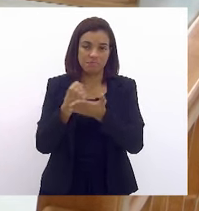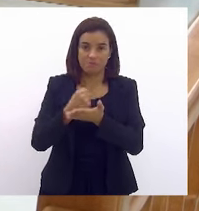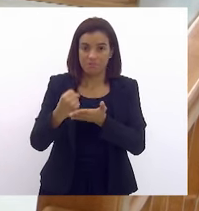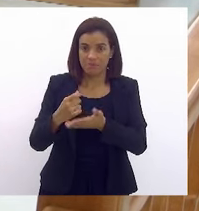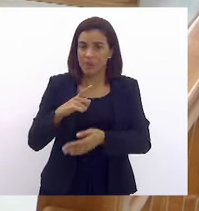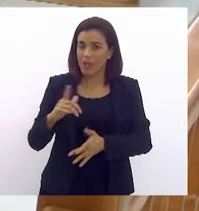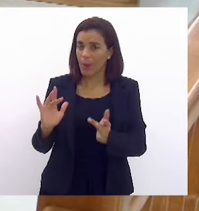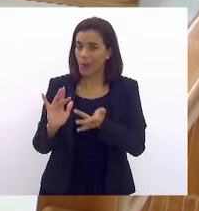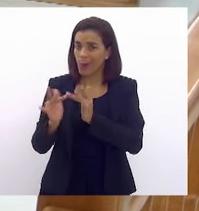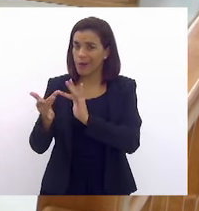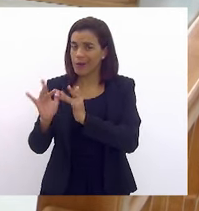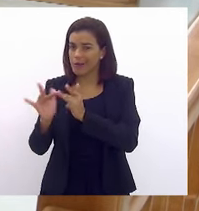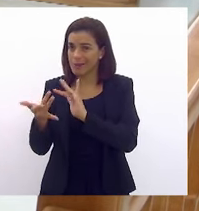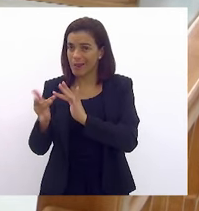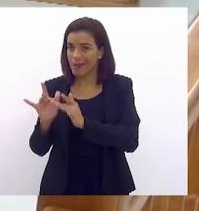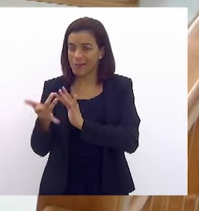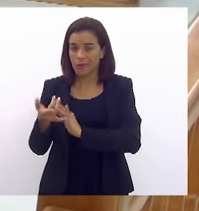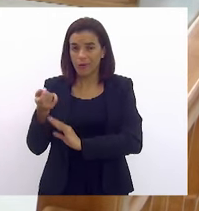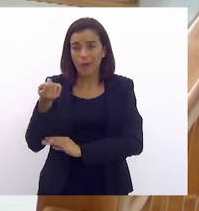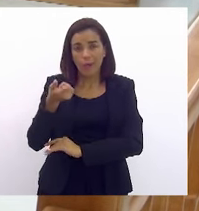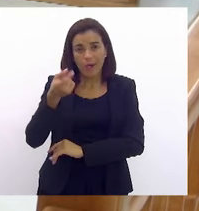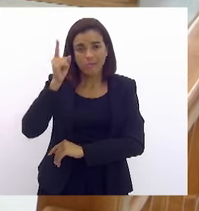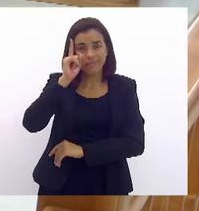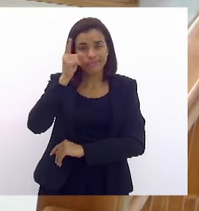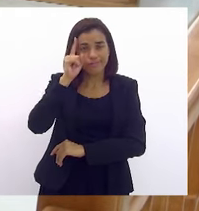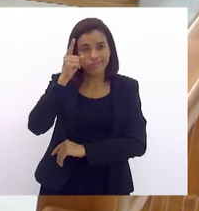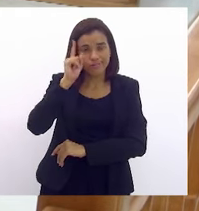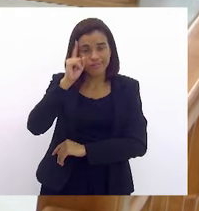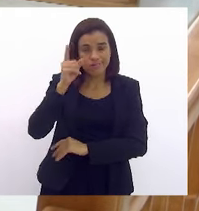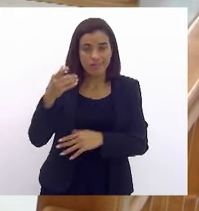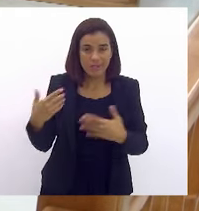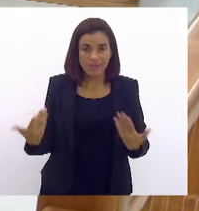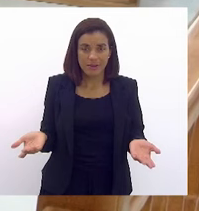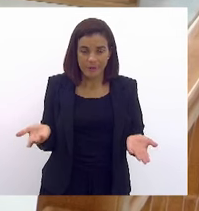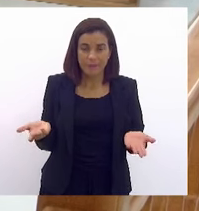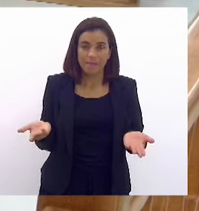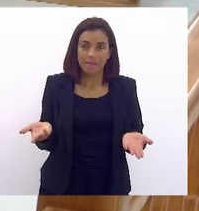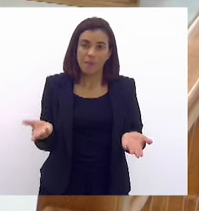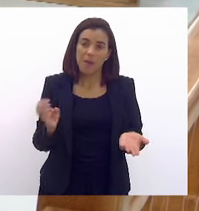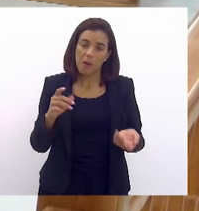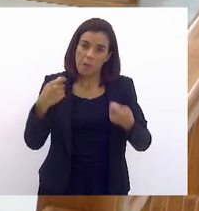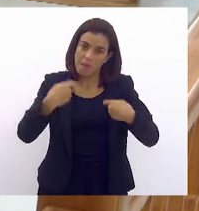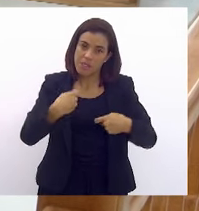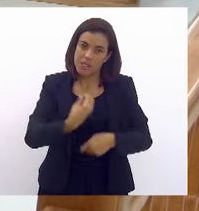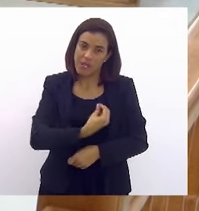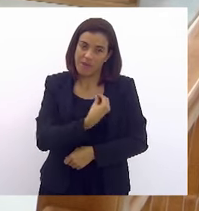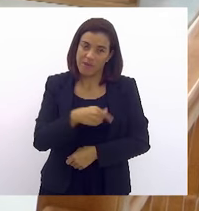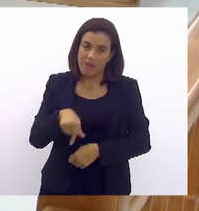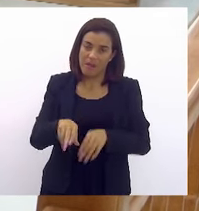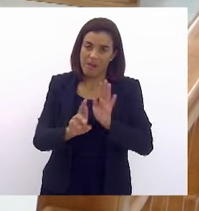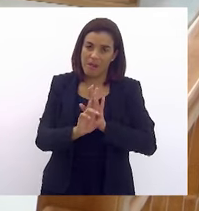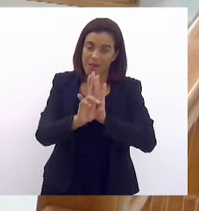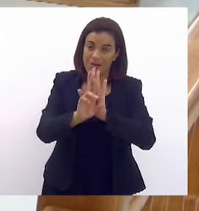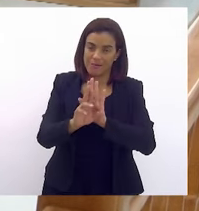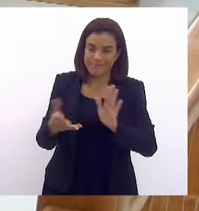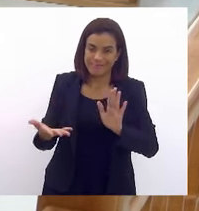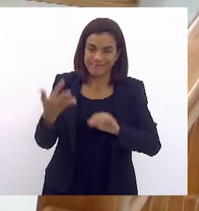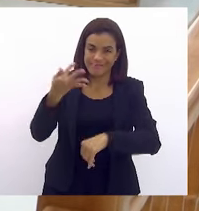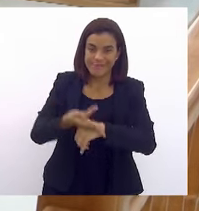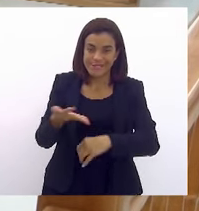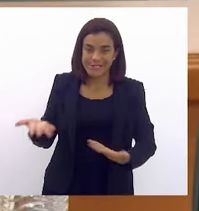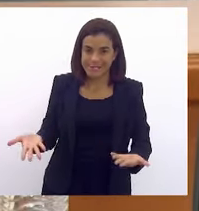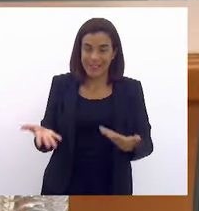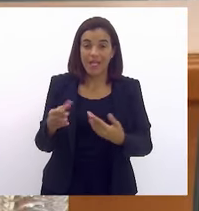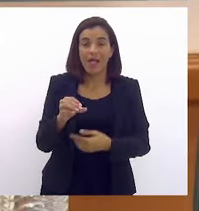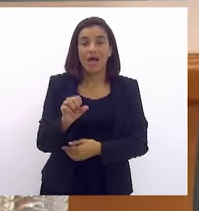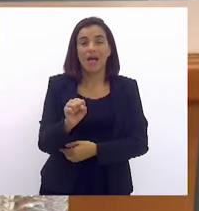com a gente quase que diário, então, fazia se necessário estarem aqui. É uma pena, porque a própria Somar poderia trazer muito